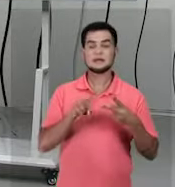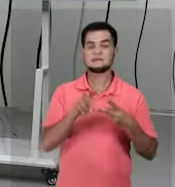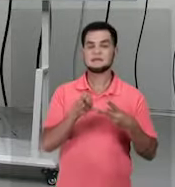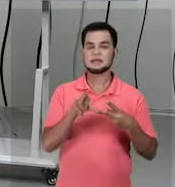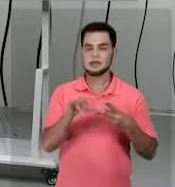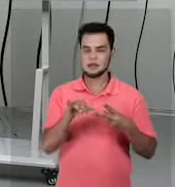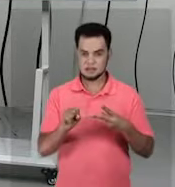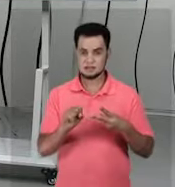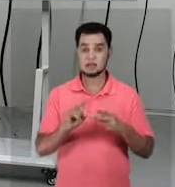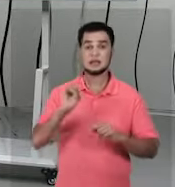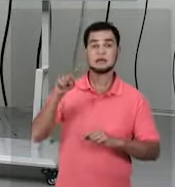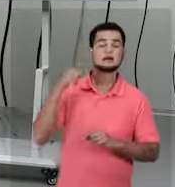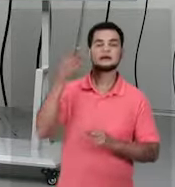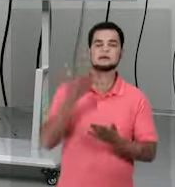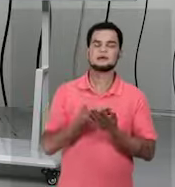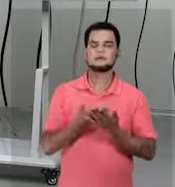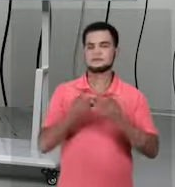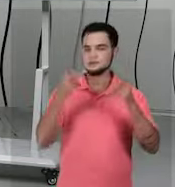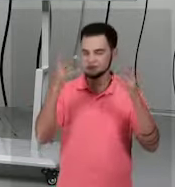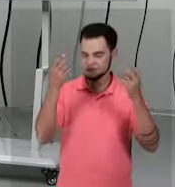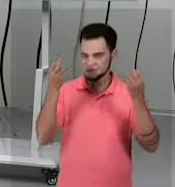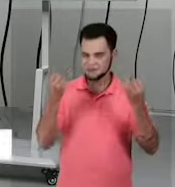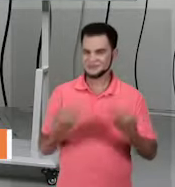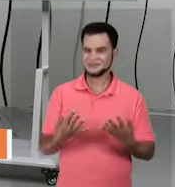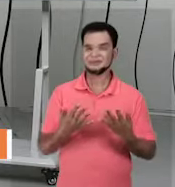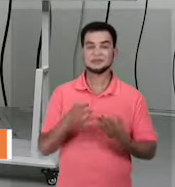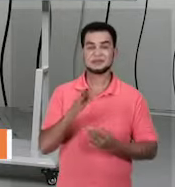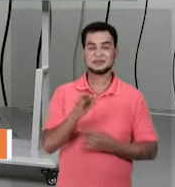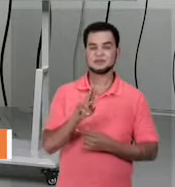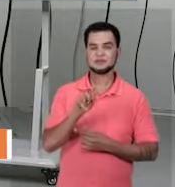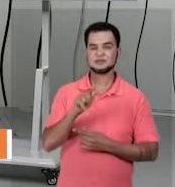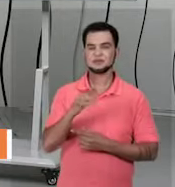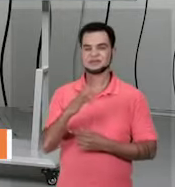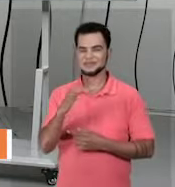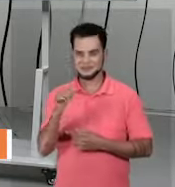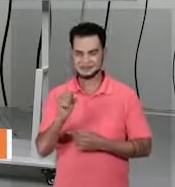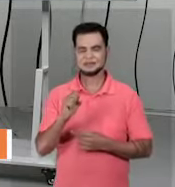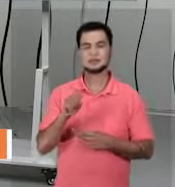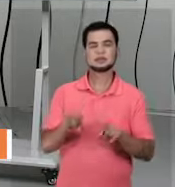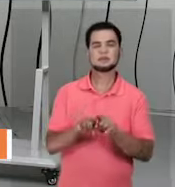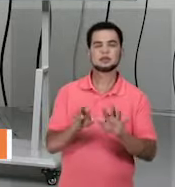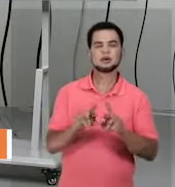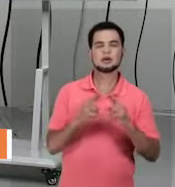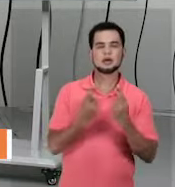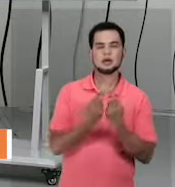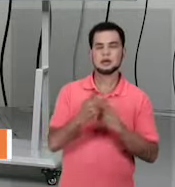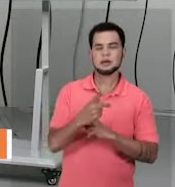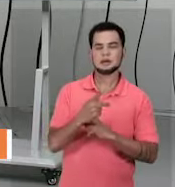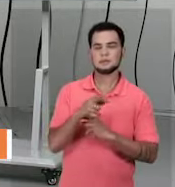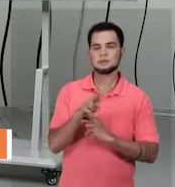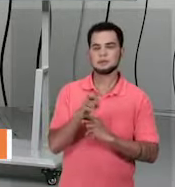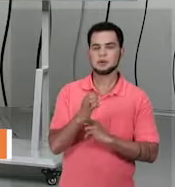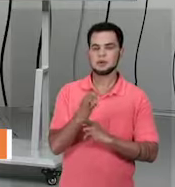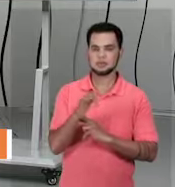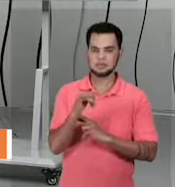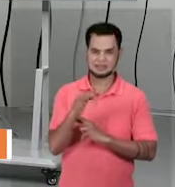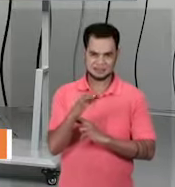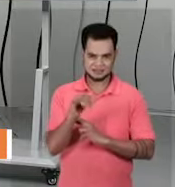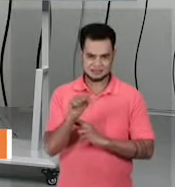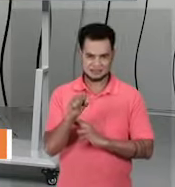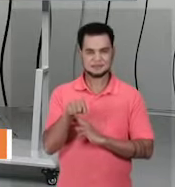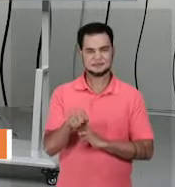dar continuidade falando sobre doenças fúngicas e doenças do reino protista, né, dos